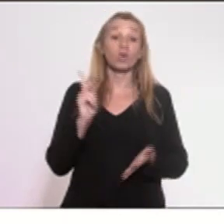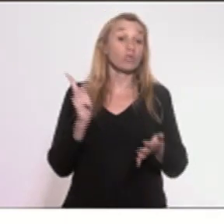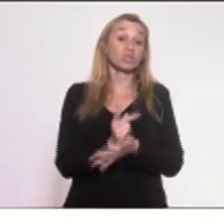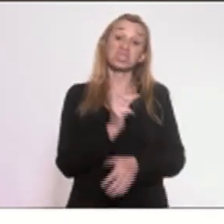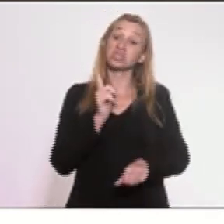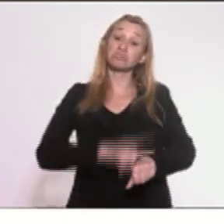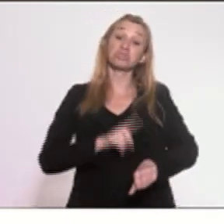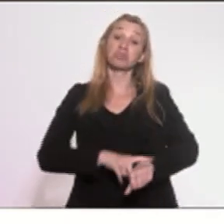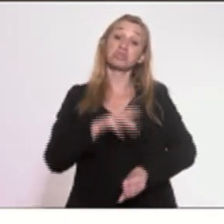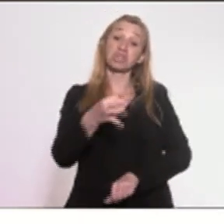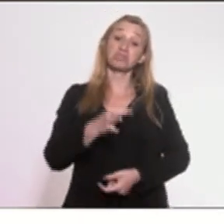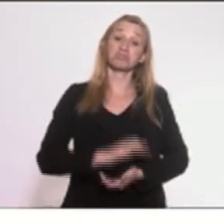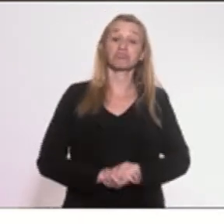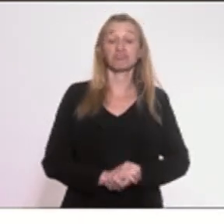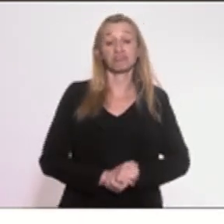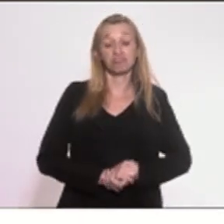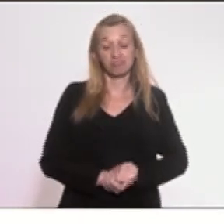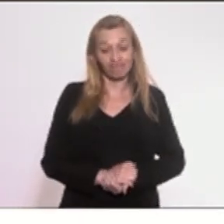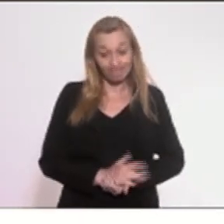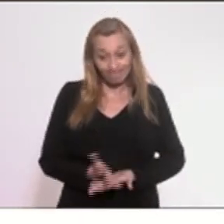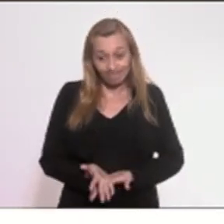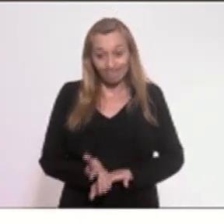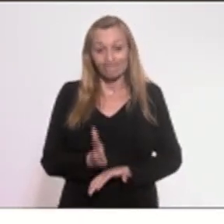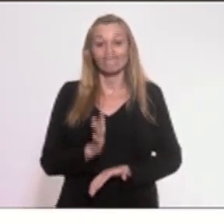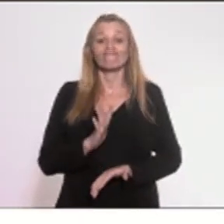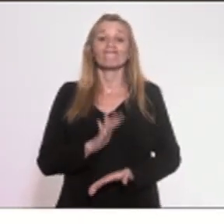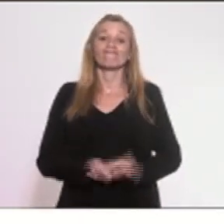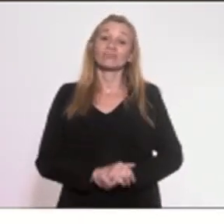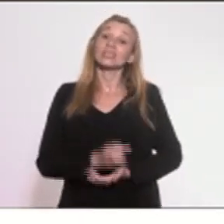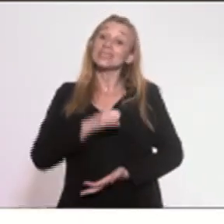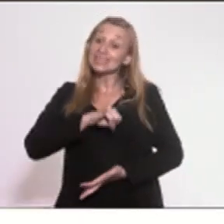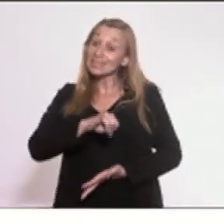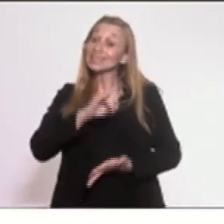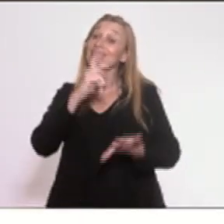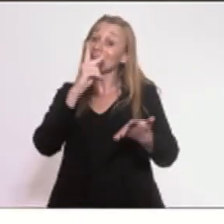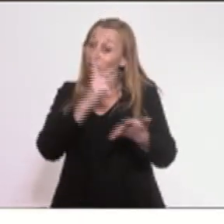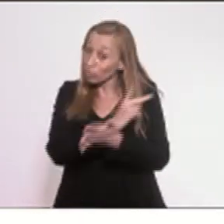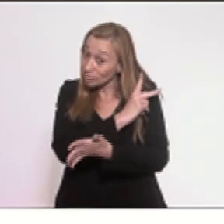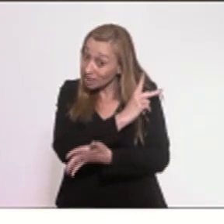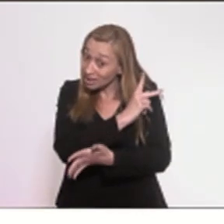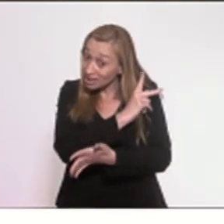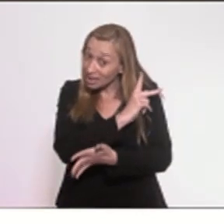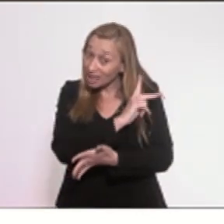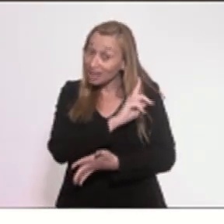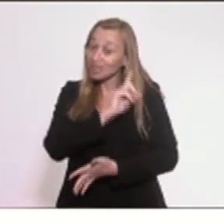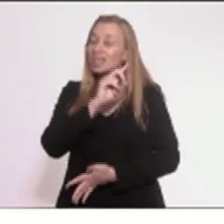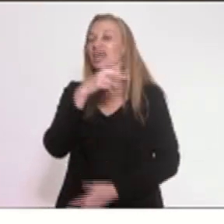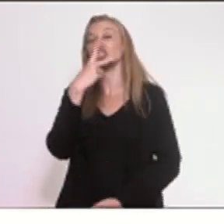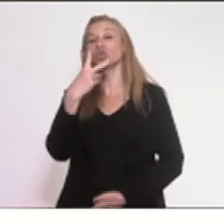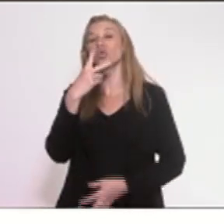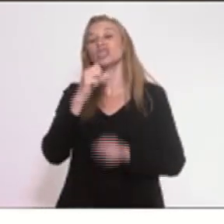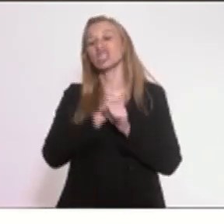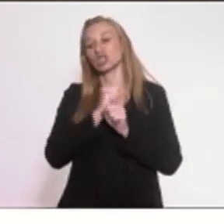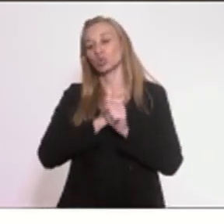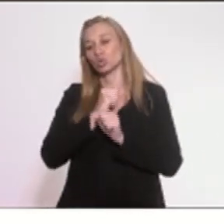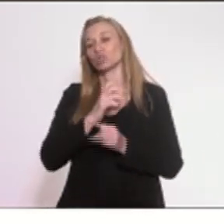período. E possivelmente, se ocorrerem, só daqui a